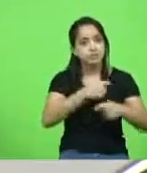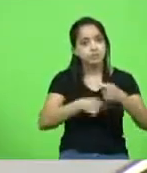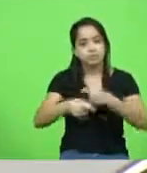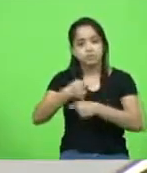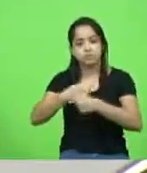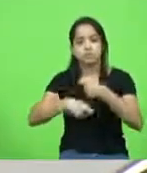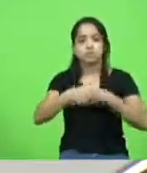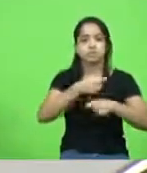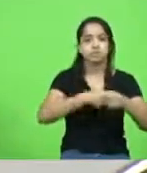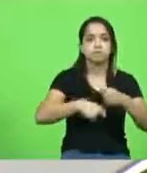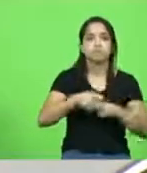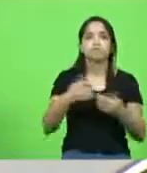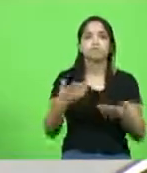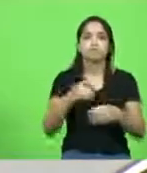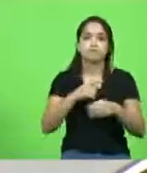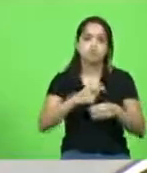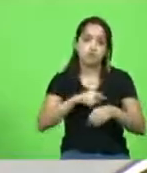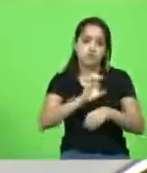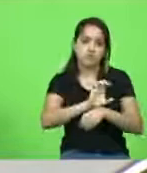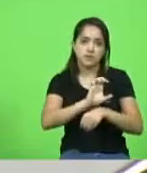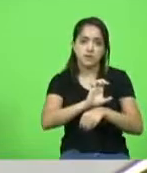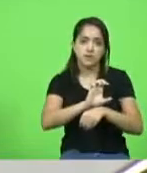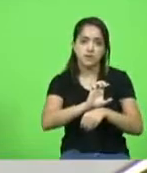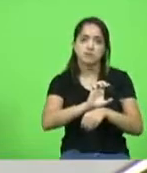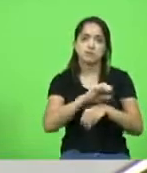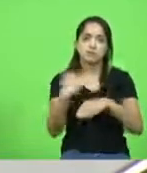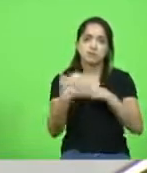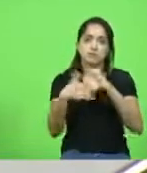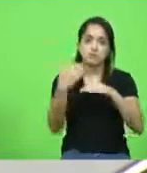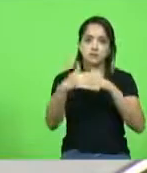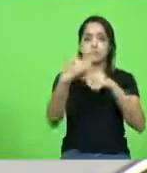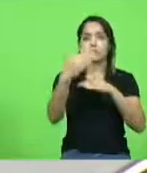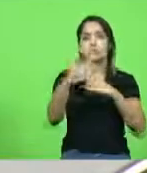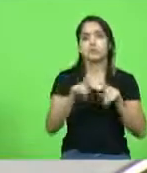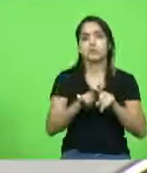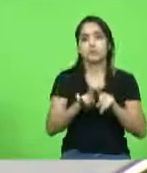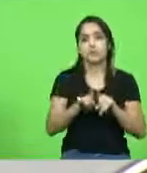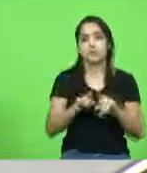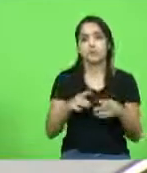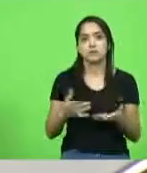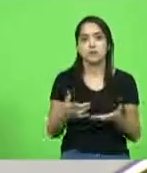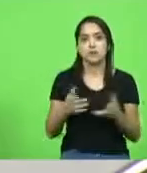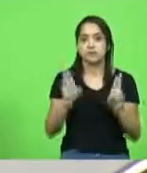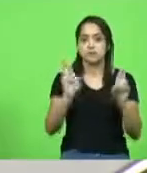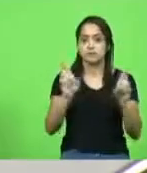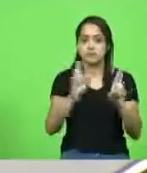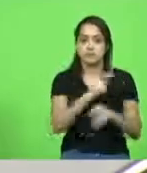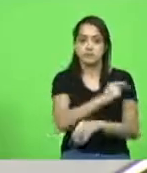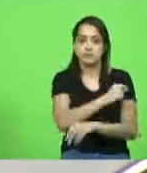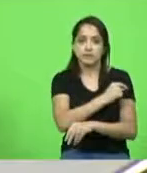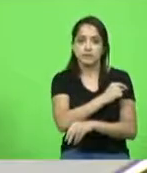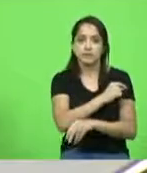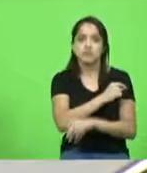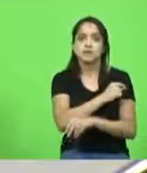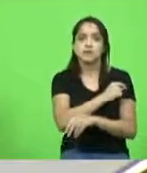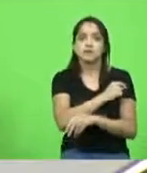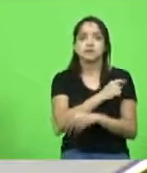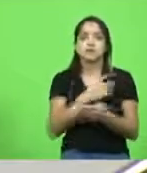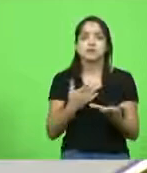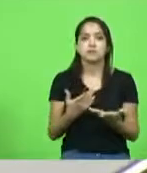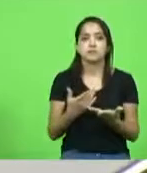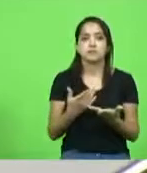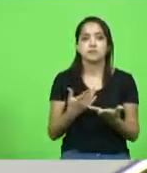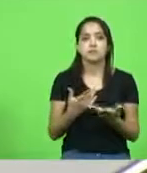fazer com que Santa Catarina deslanche o mais rápido possível a torcida pela vacinação é grande que não se